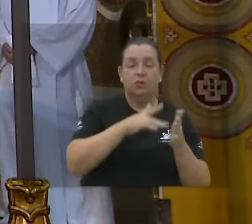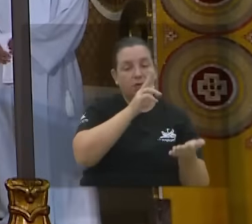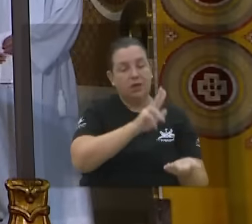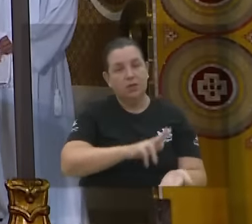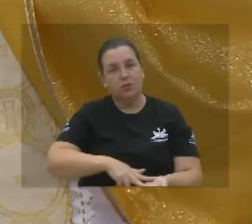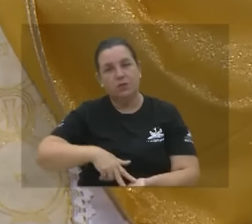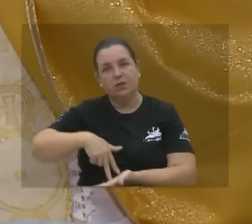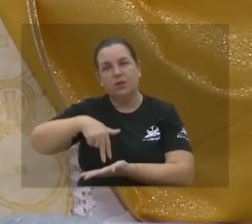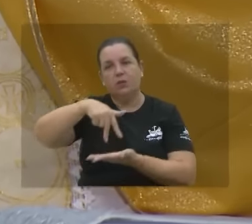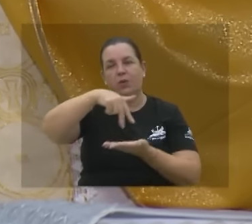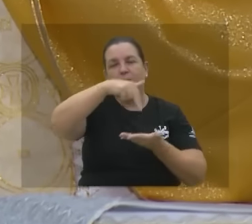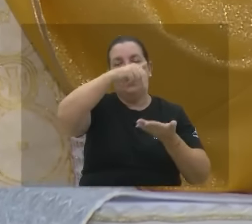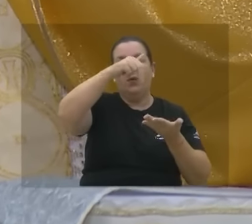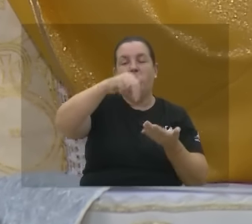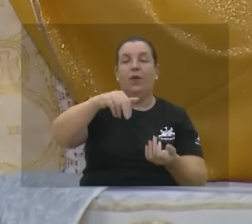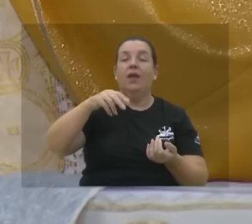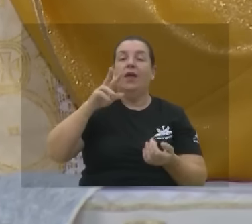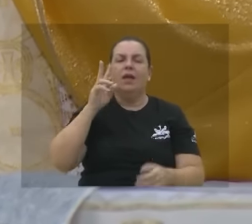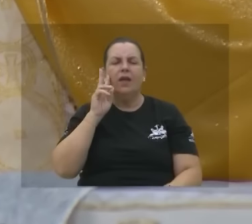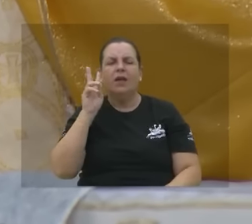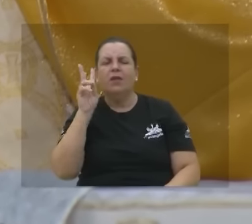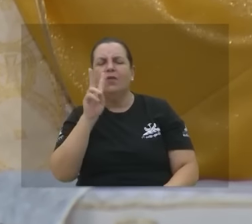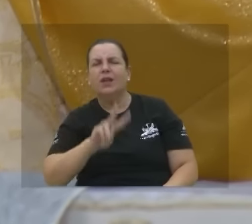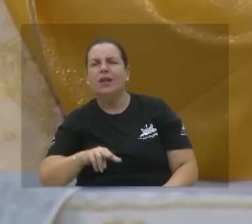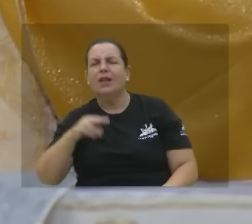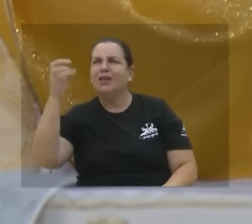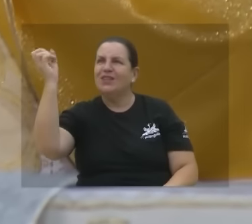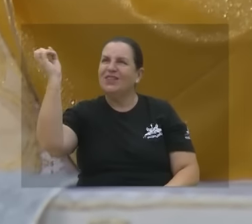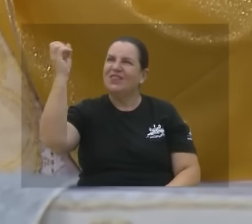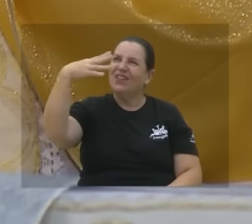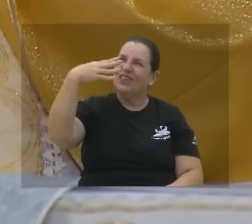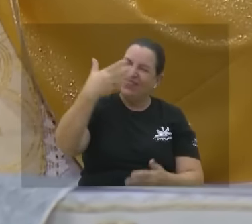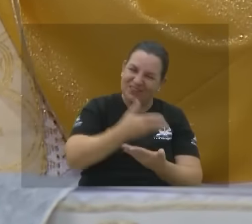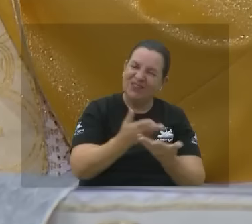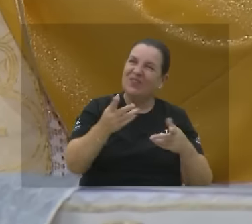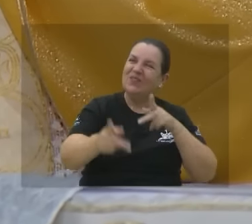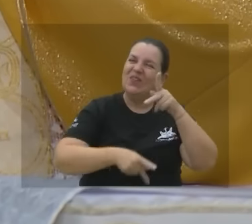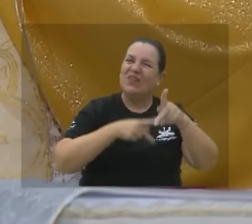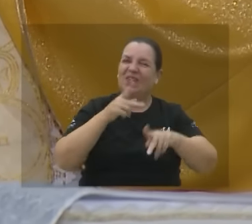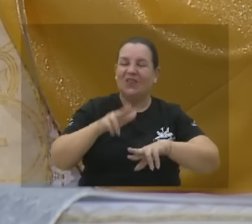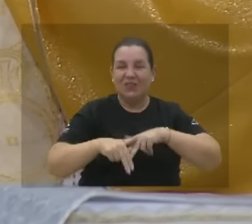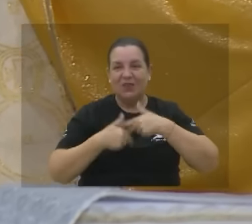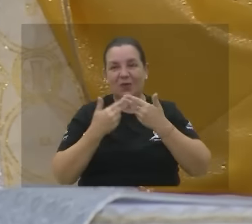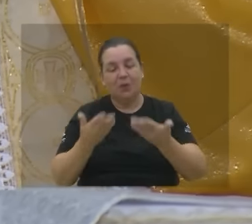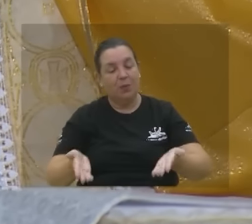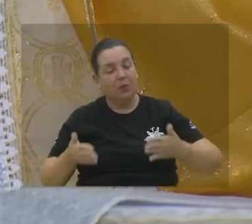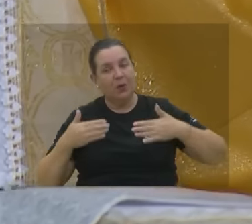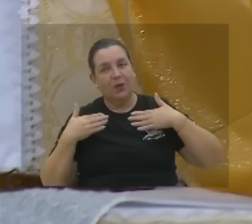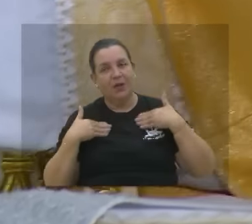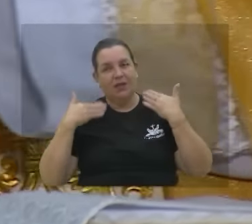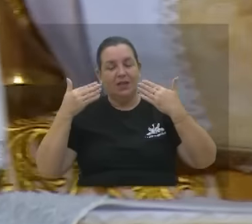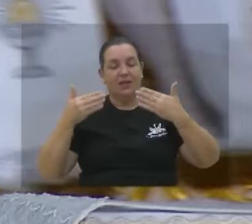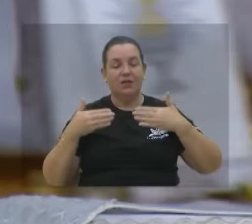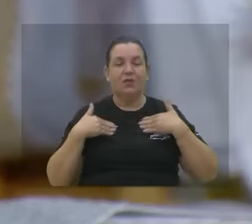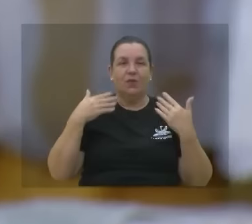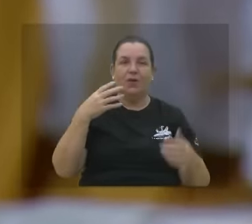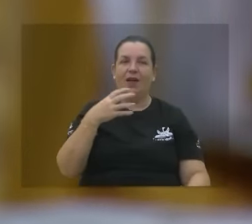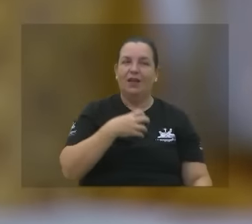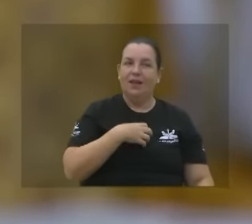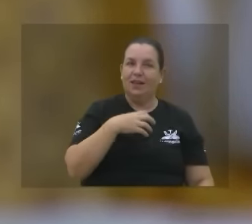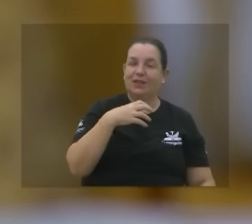Cristo ressuscitou. Eu vejo sua luz no povo, por